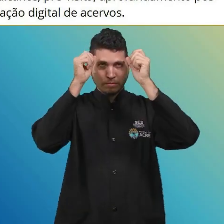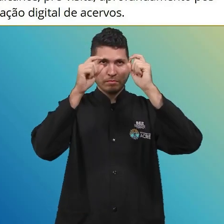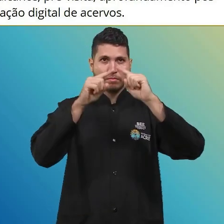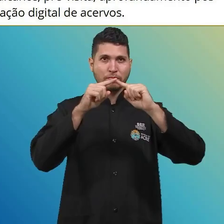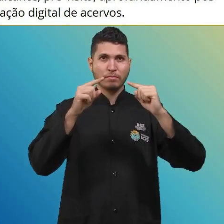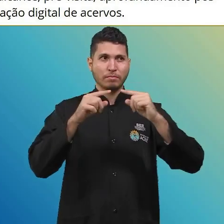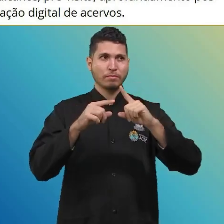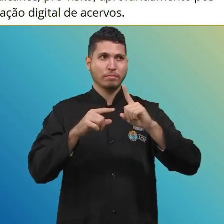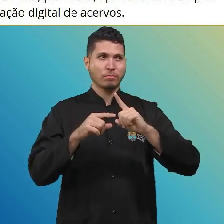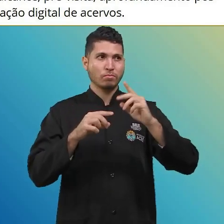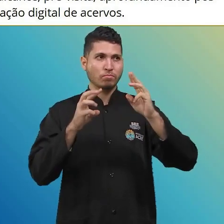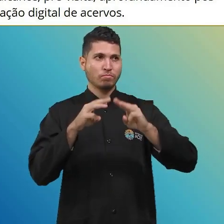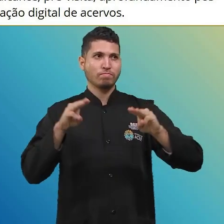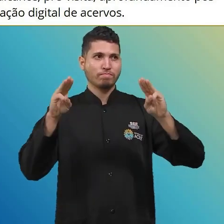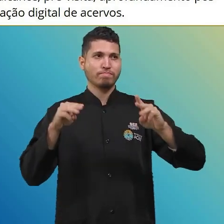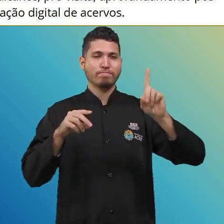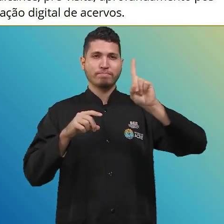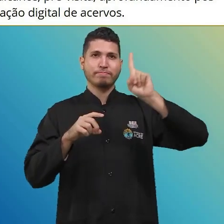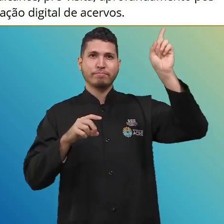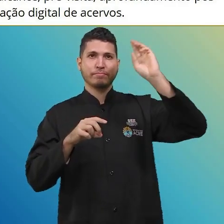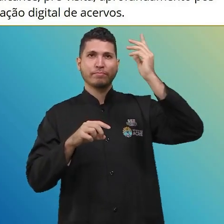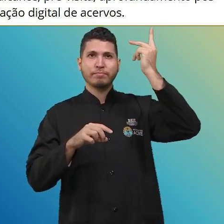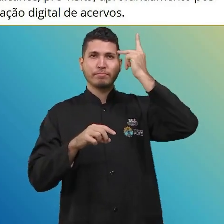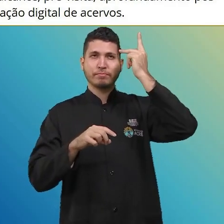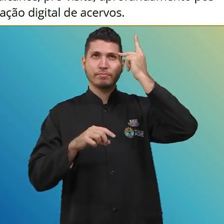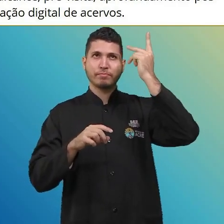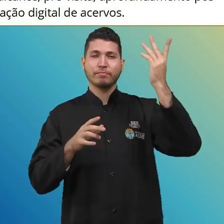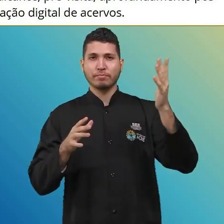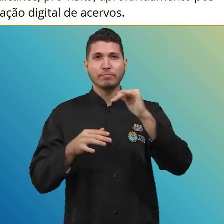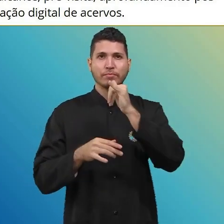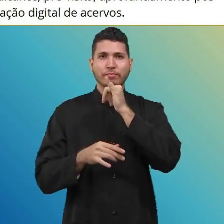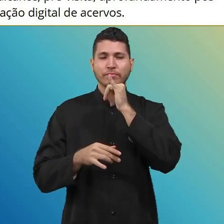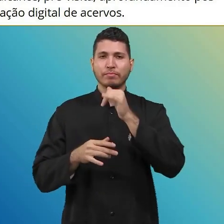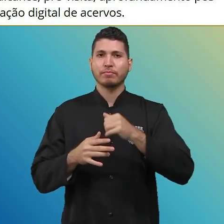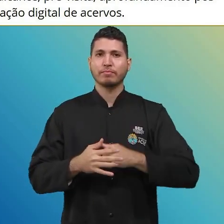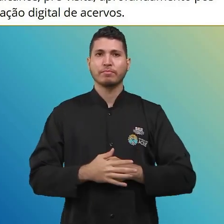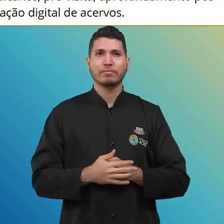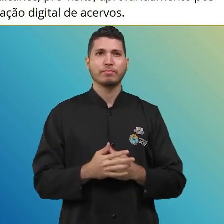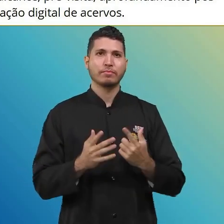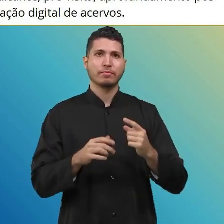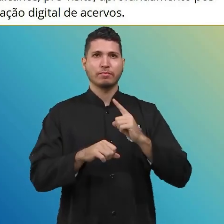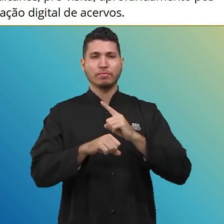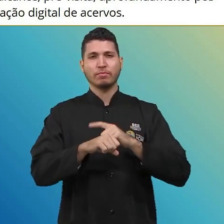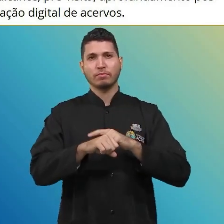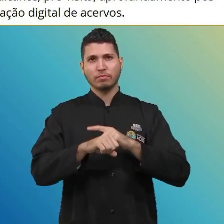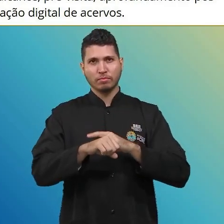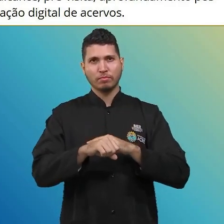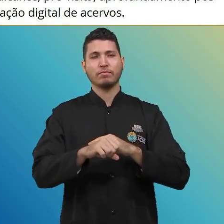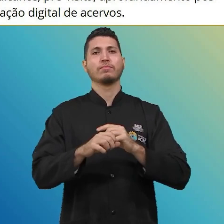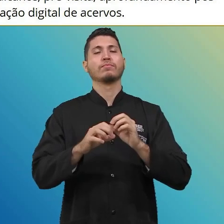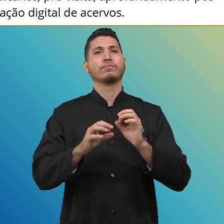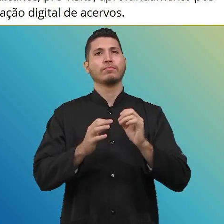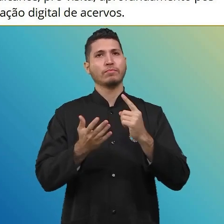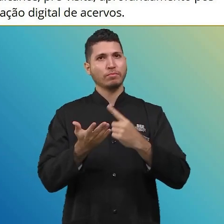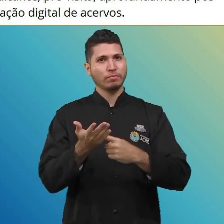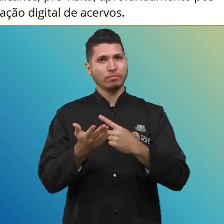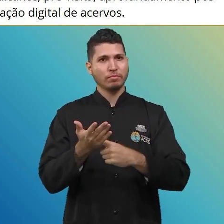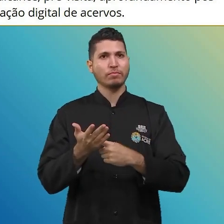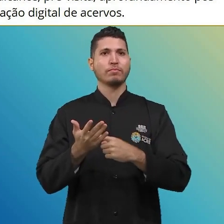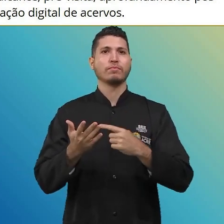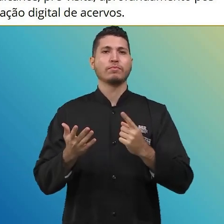distante da gente. Os horários precisam ser agendados. Existem também as barreiras arquitetônicas